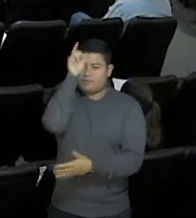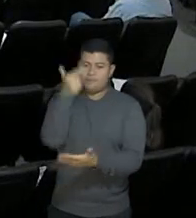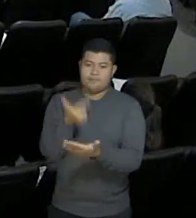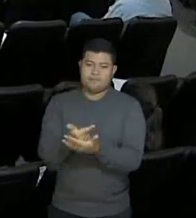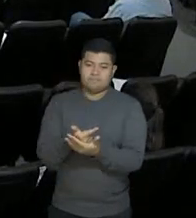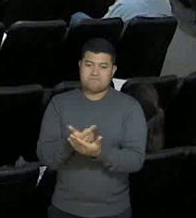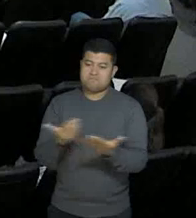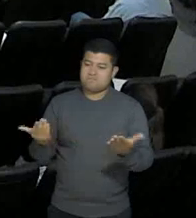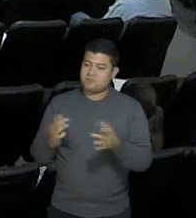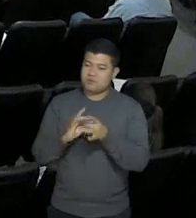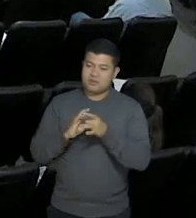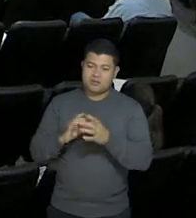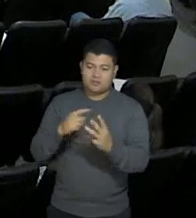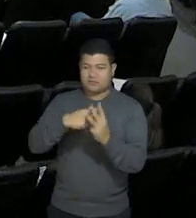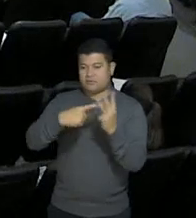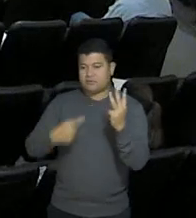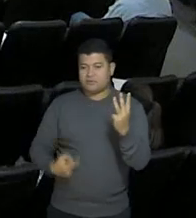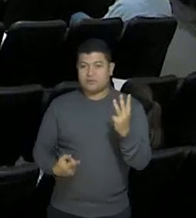três.